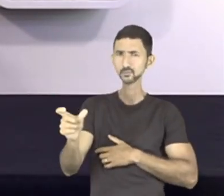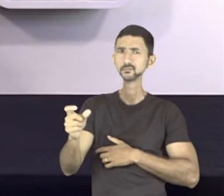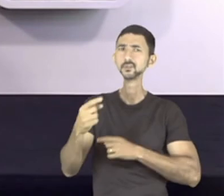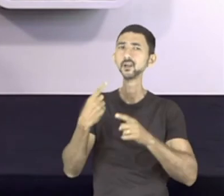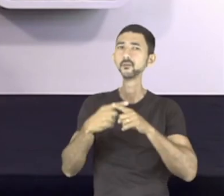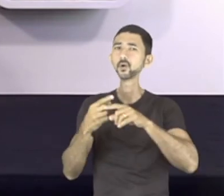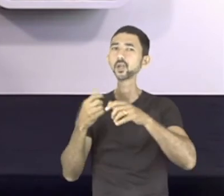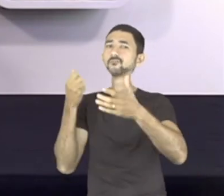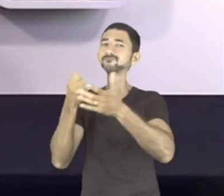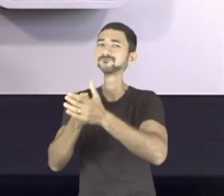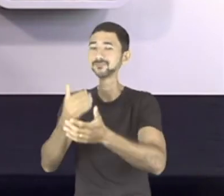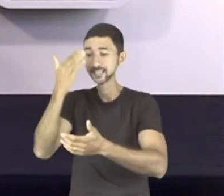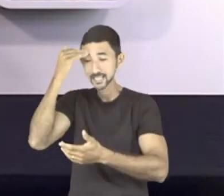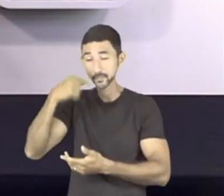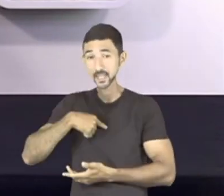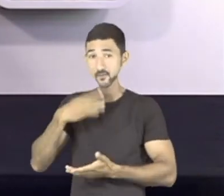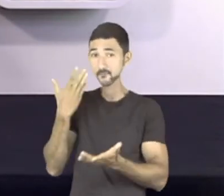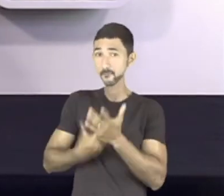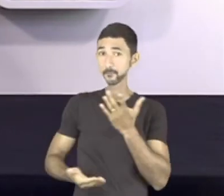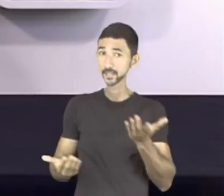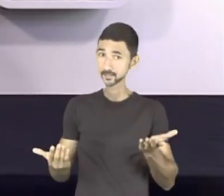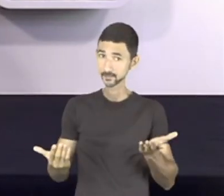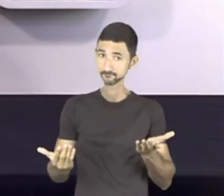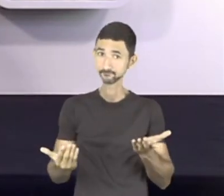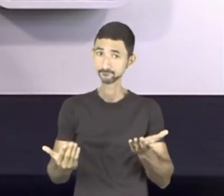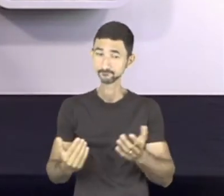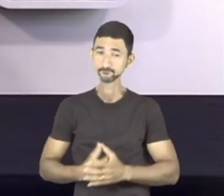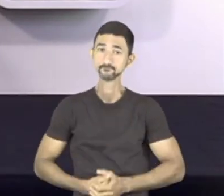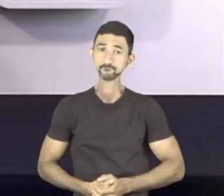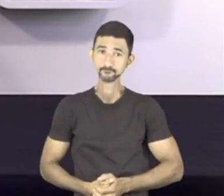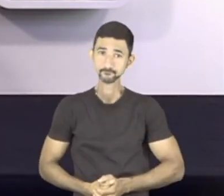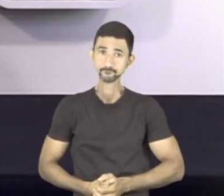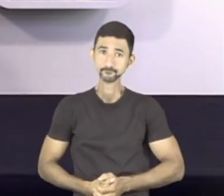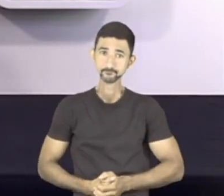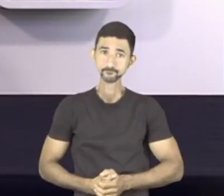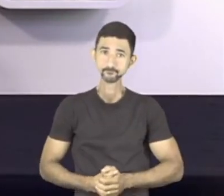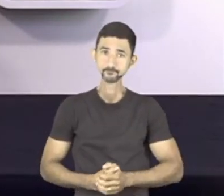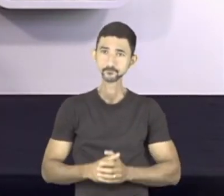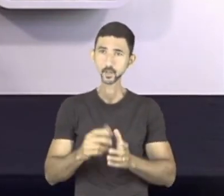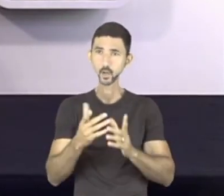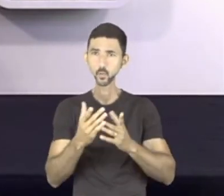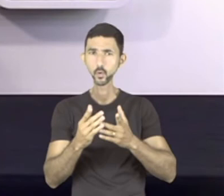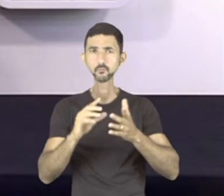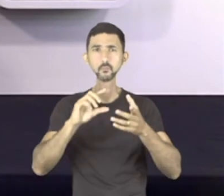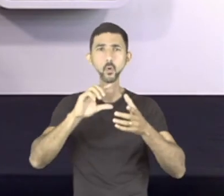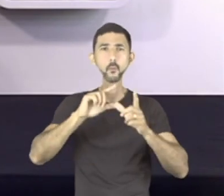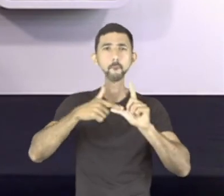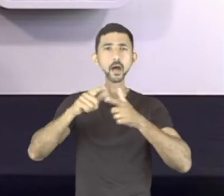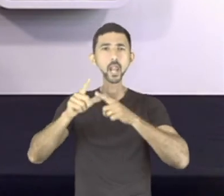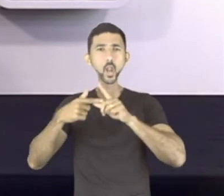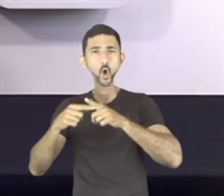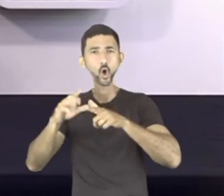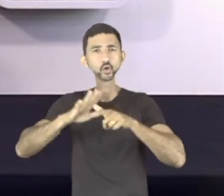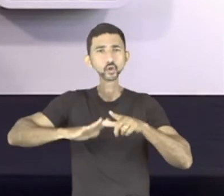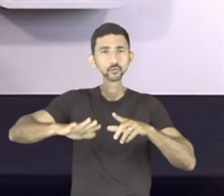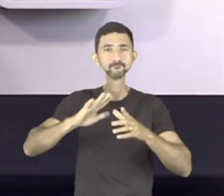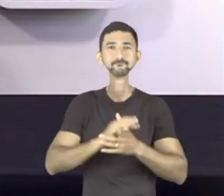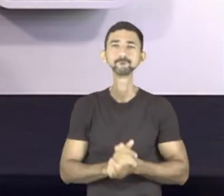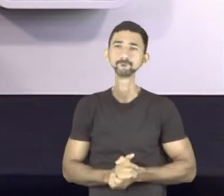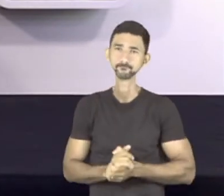que você lutar sabendo que você pode se machucar? Então existe toda uma lógica dentro